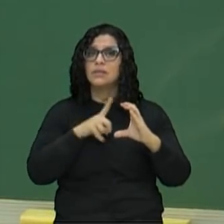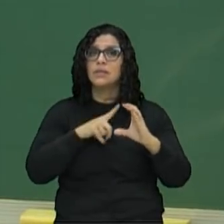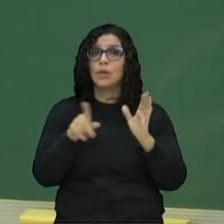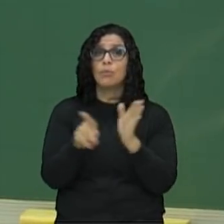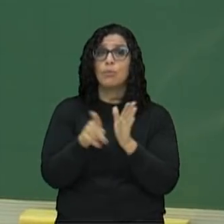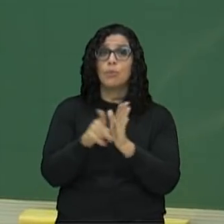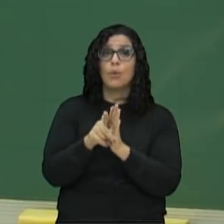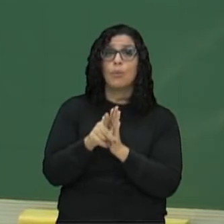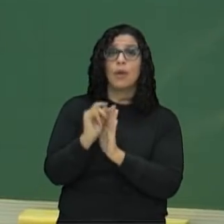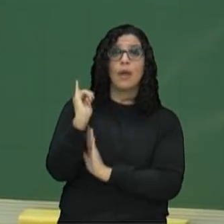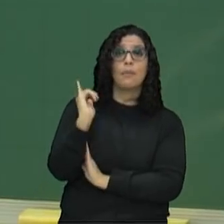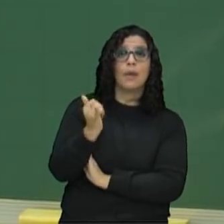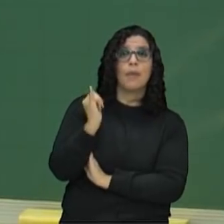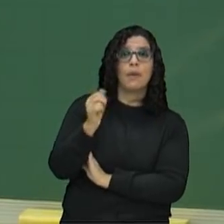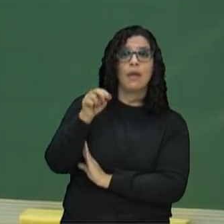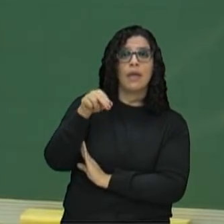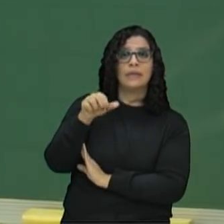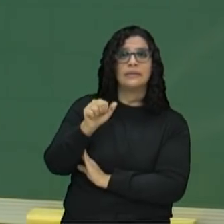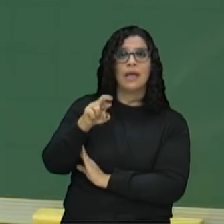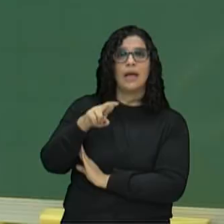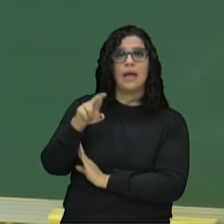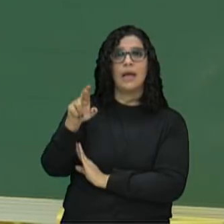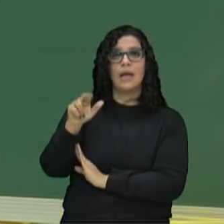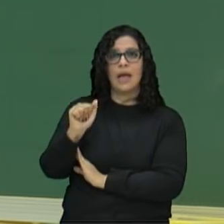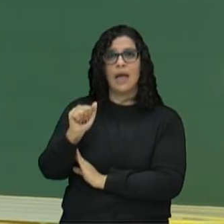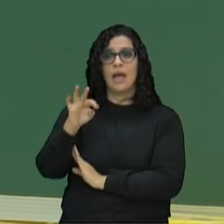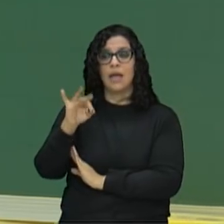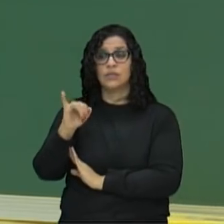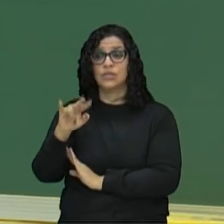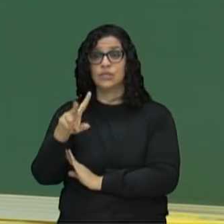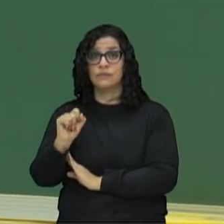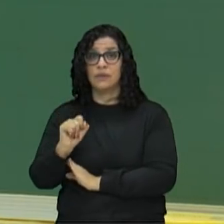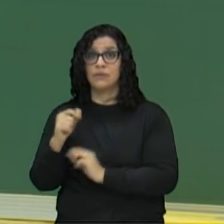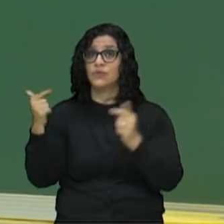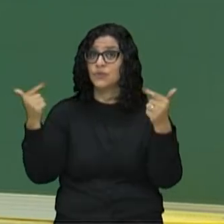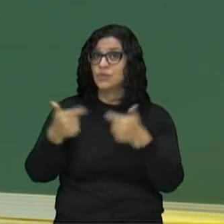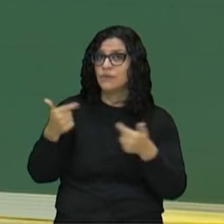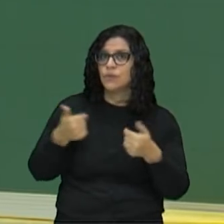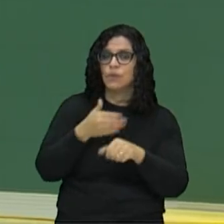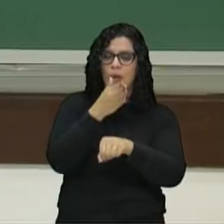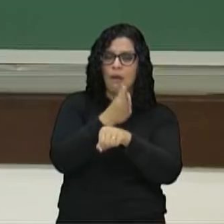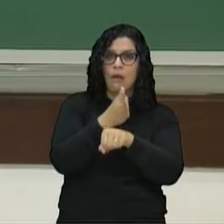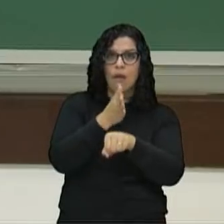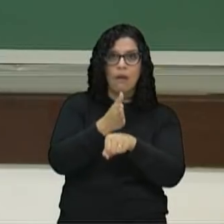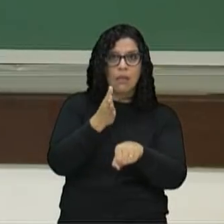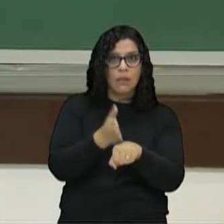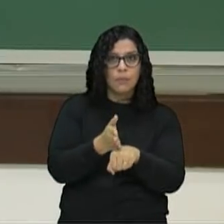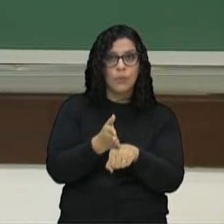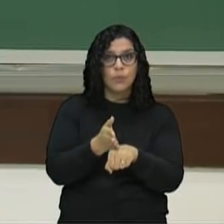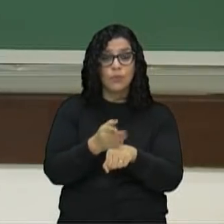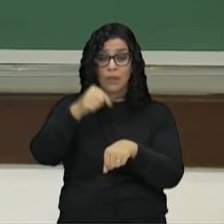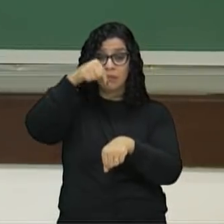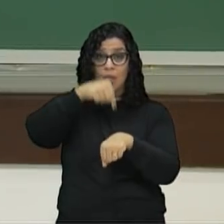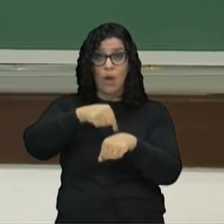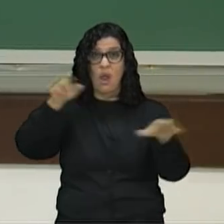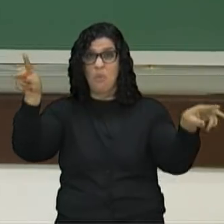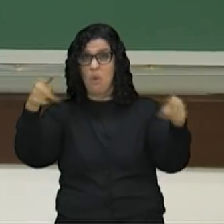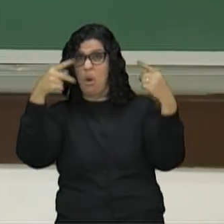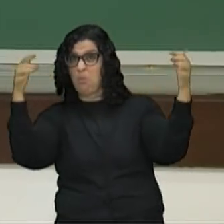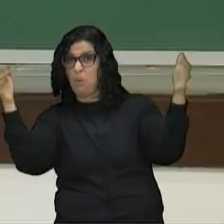da narrativa de aventura. A cada momento, no meio dessa